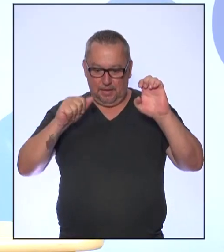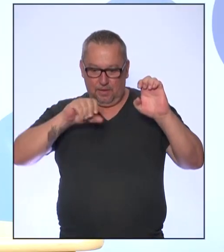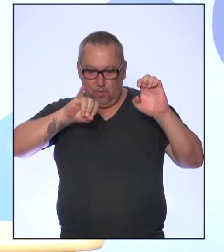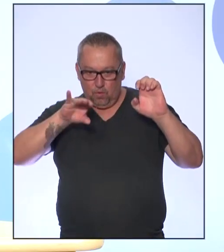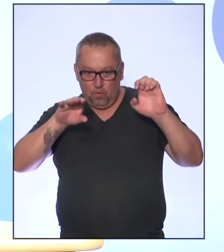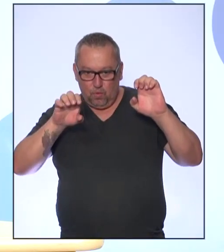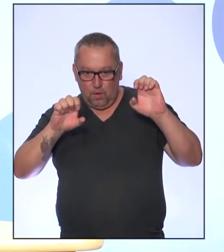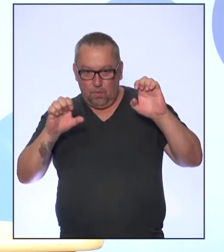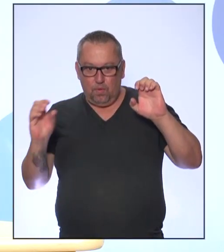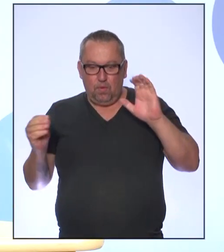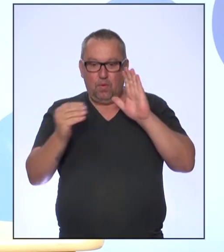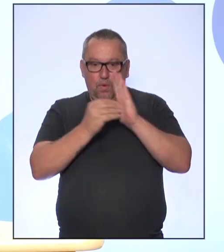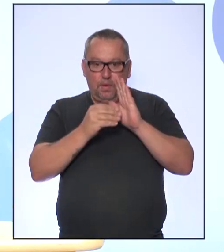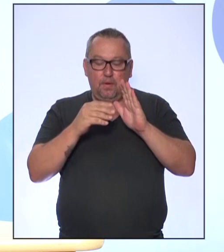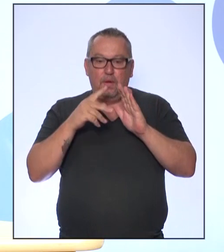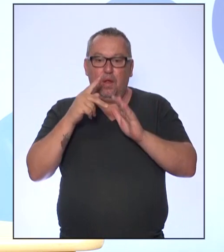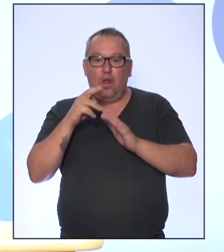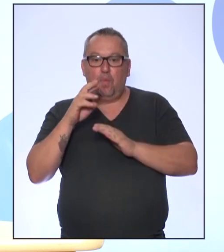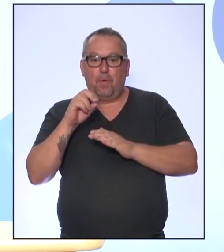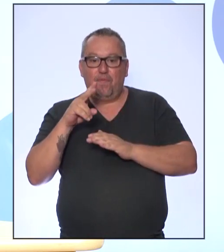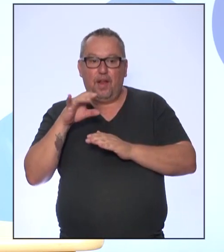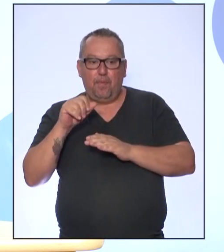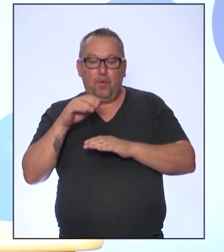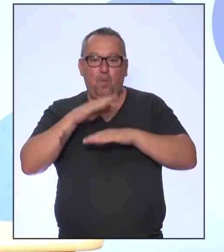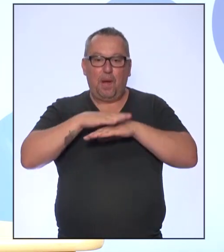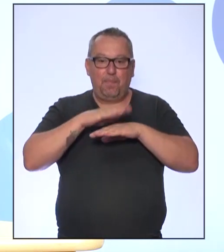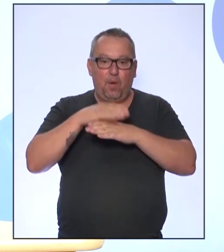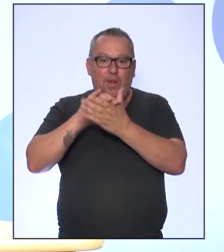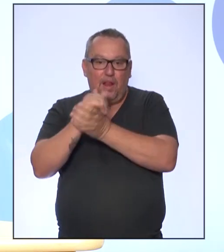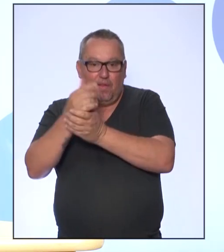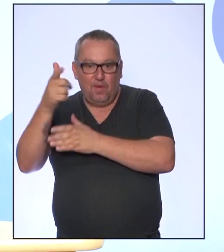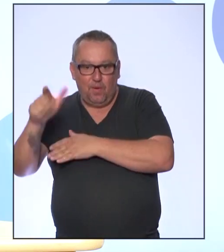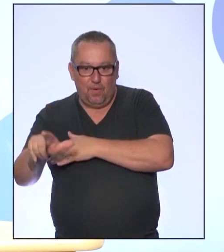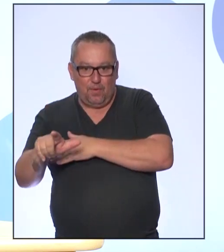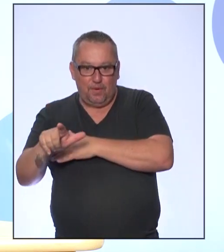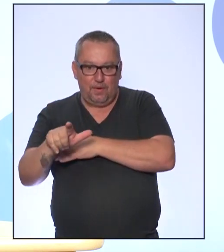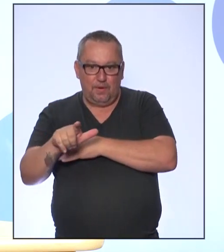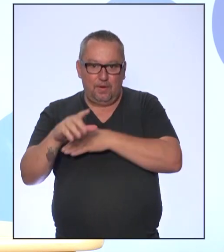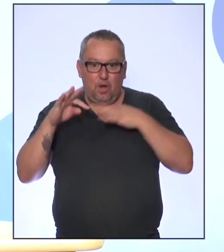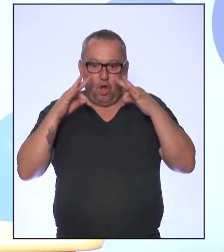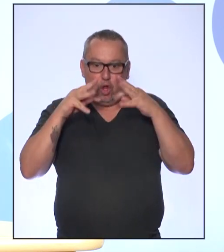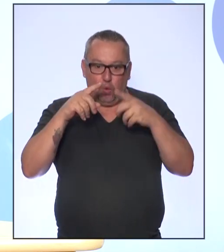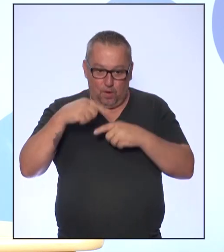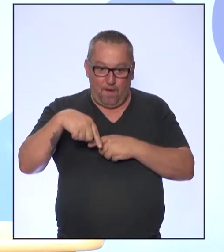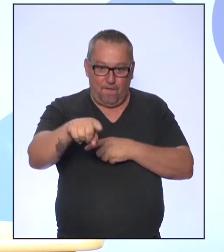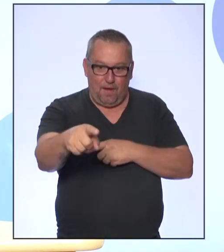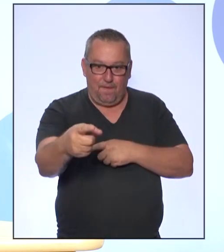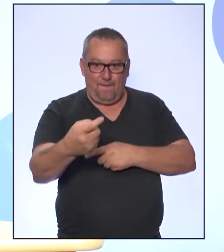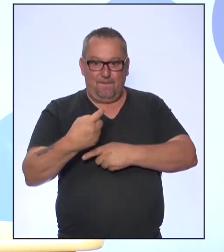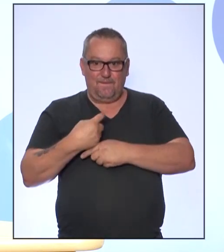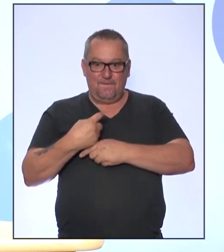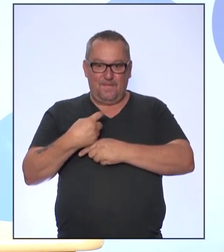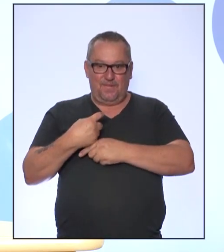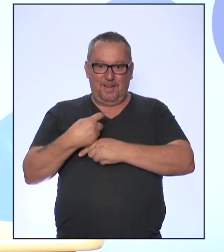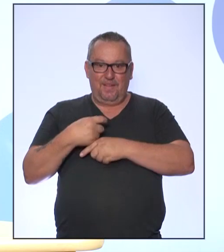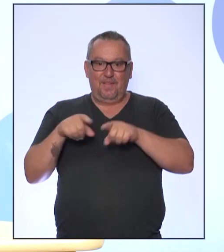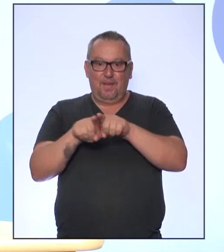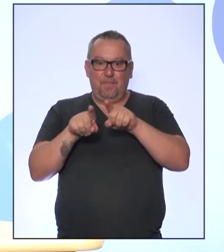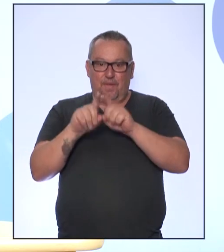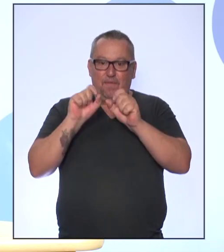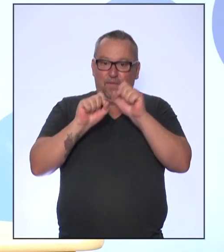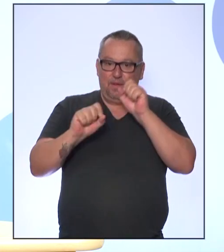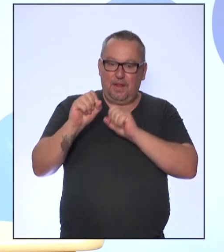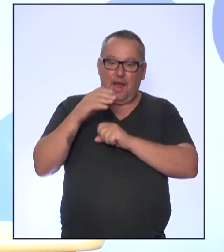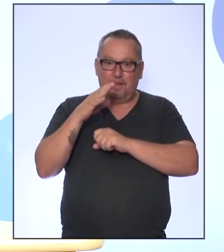João colocaram um provérbio: uma mão lava a outra. O Gabriel colocou: tudo que vai volta. O Christoph: se fizer uma